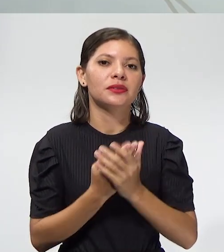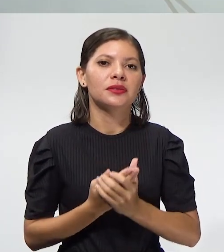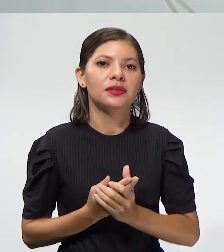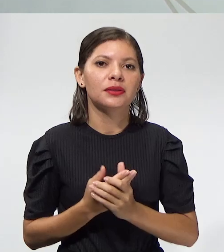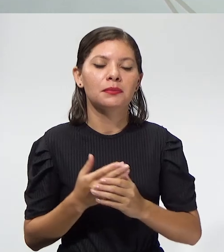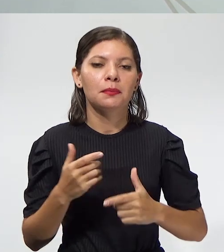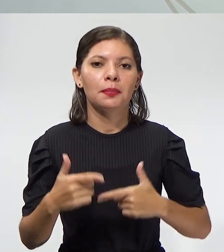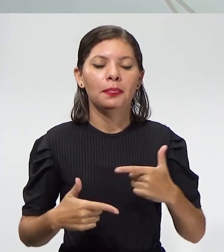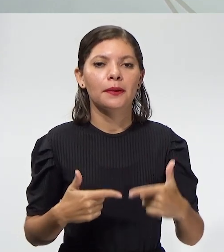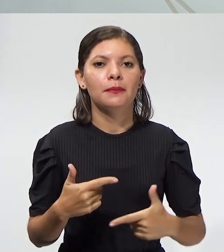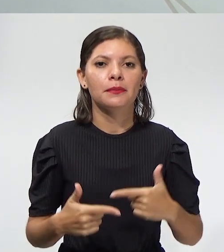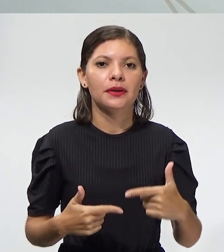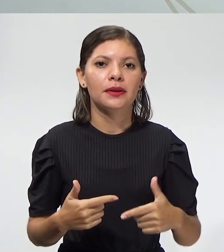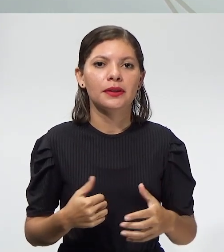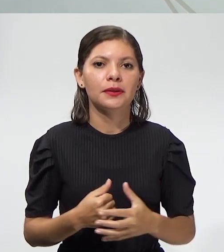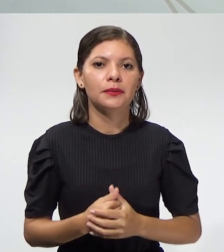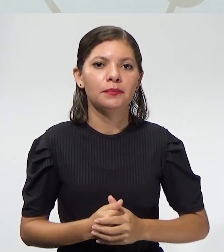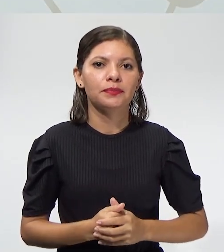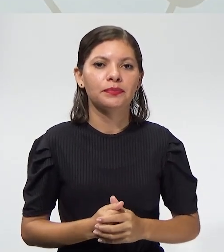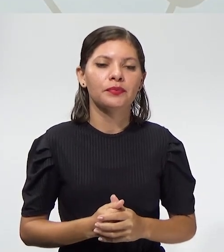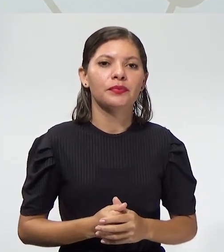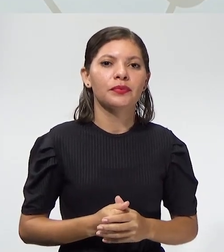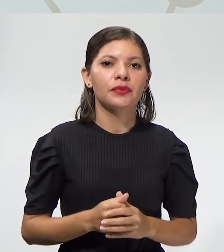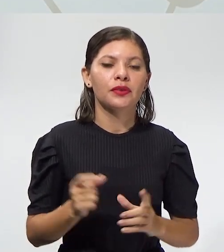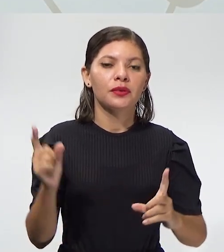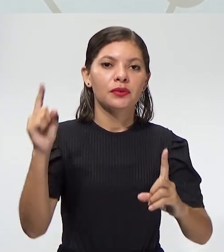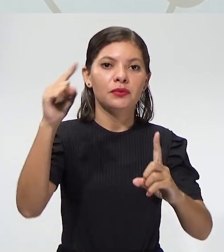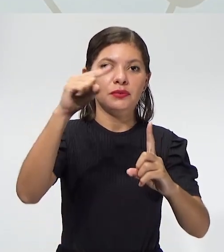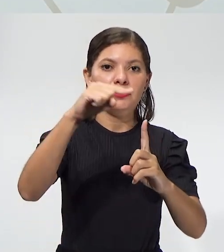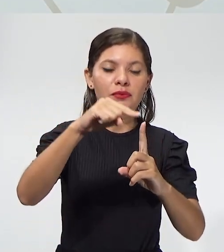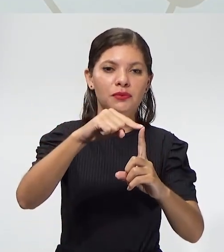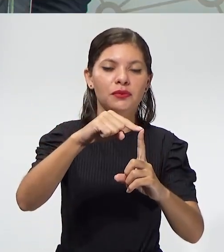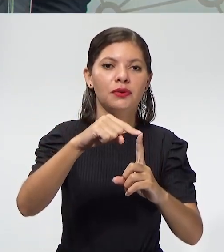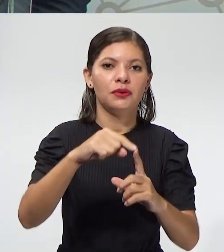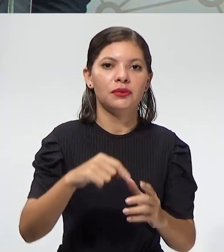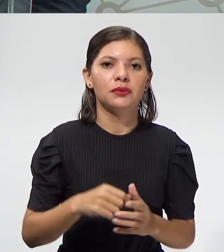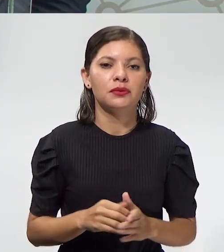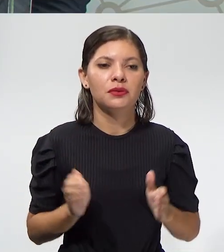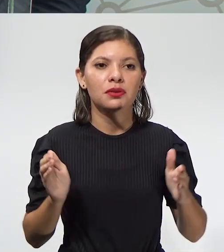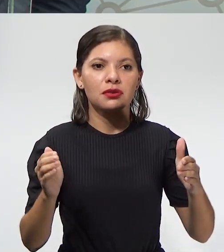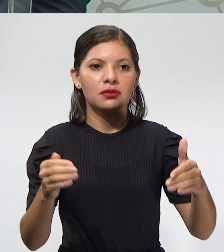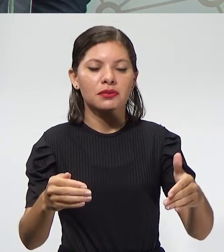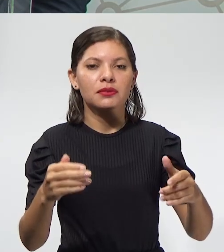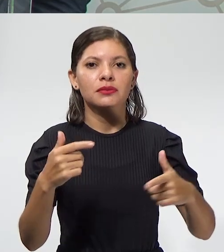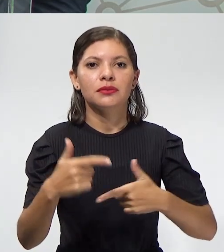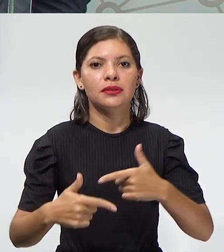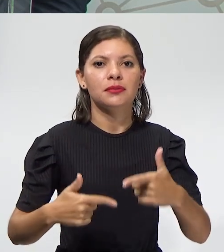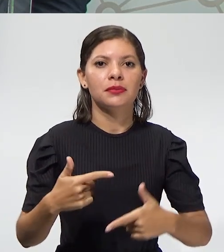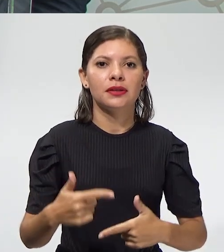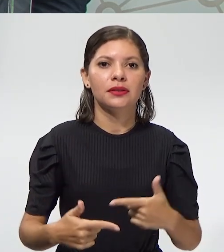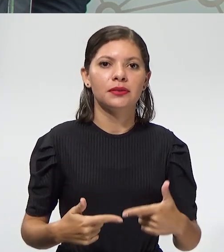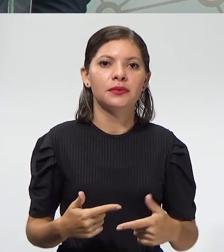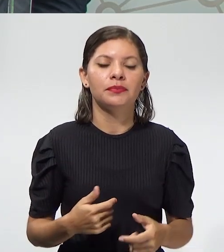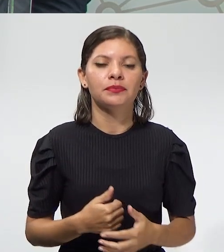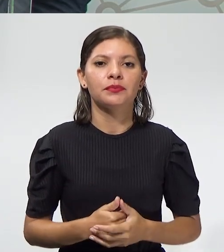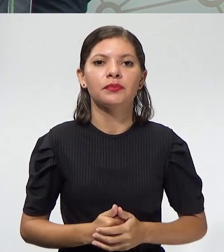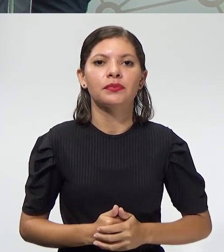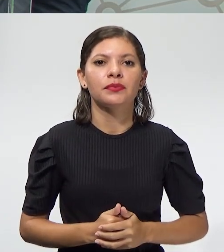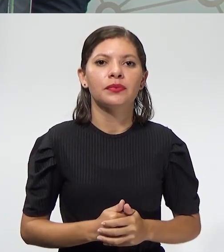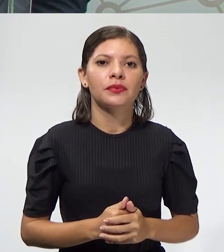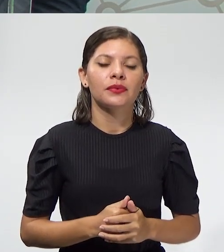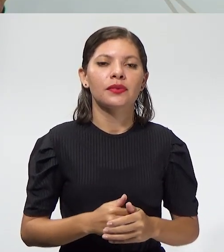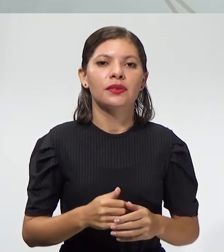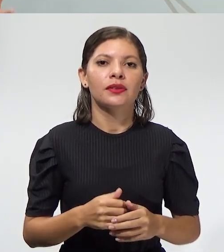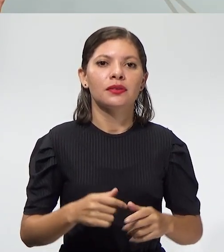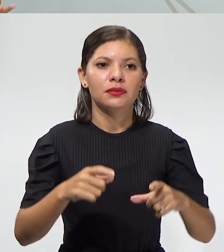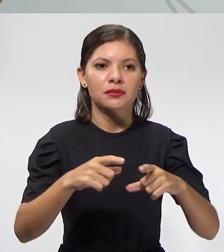todas as demais disciplinas. Então, a gente, ao mesmo tempo que é um trabalho interdisciplinar, a gente está focalizando um trabalho transdisciplinar,